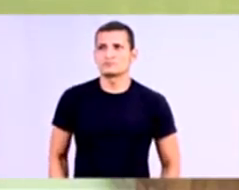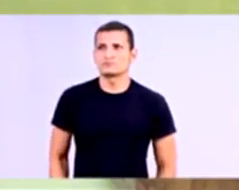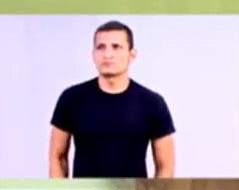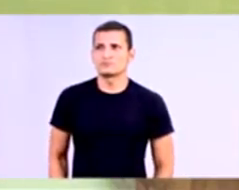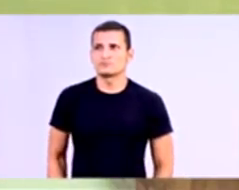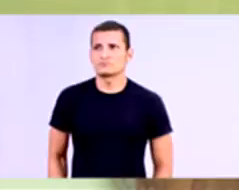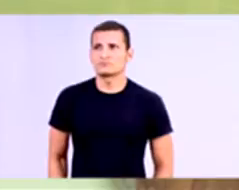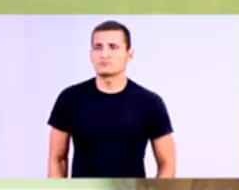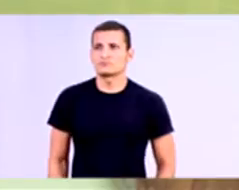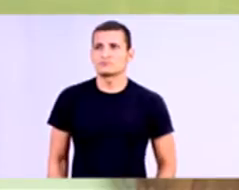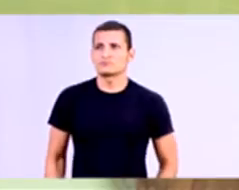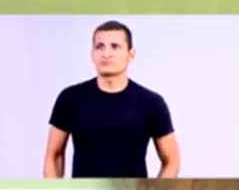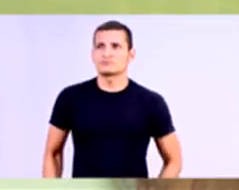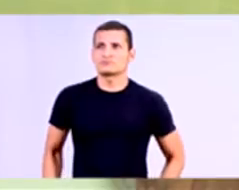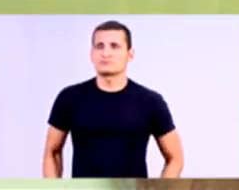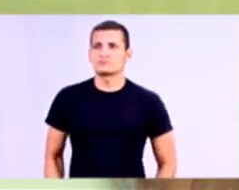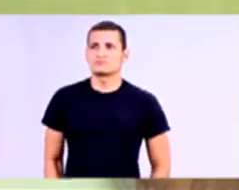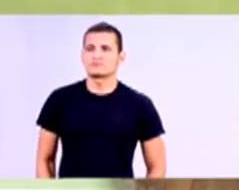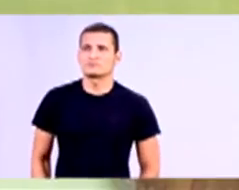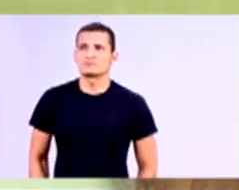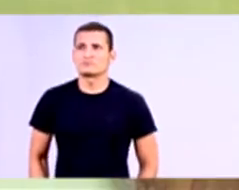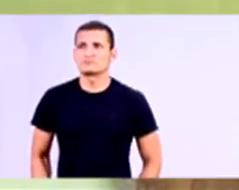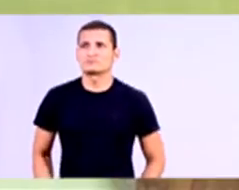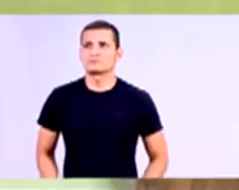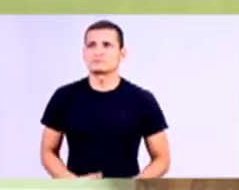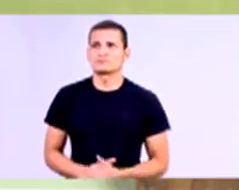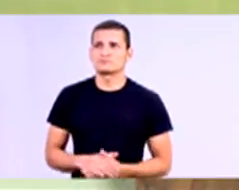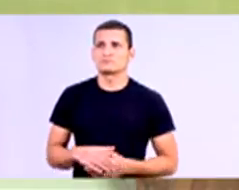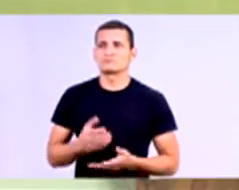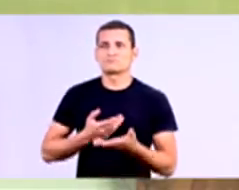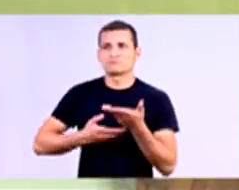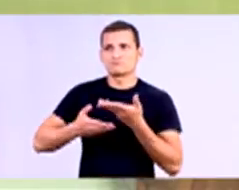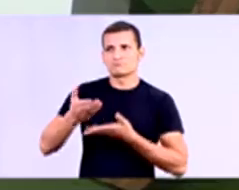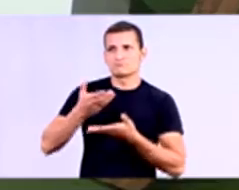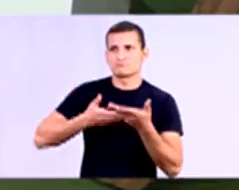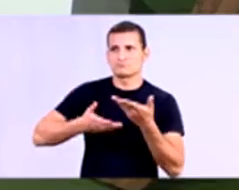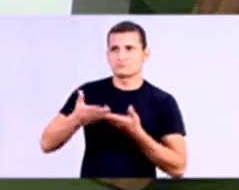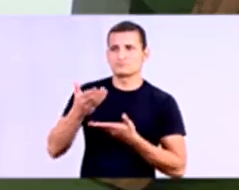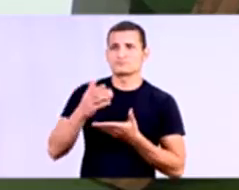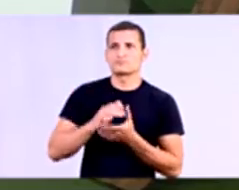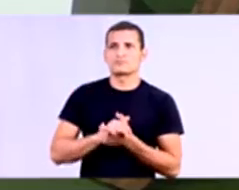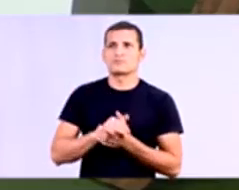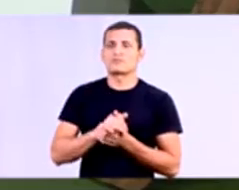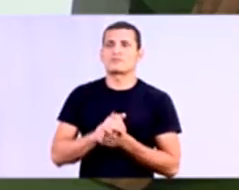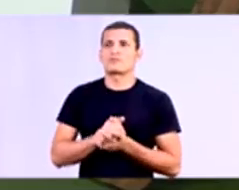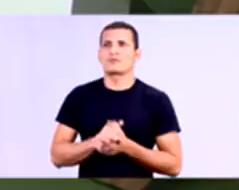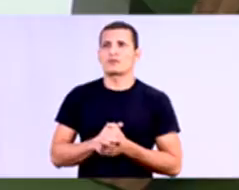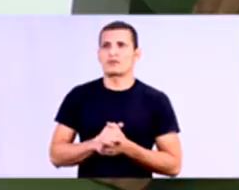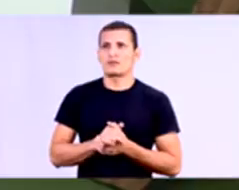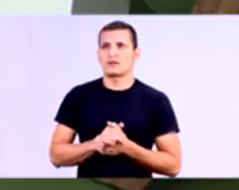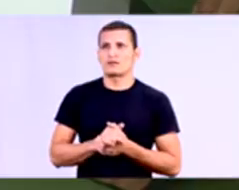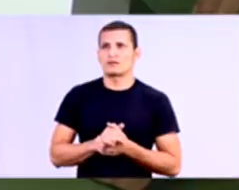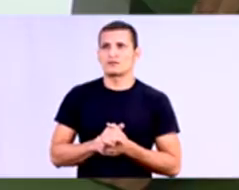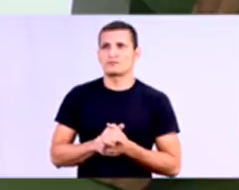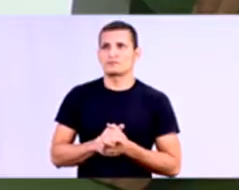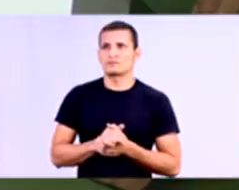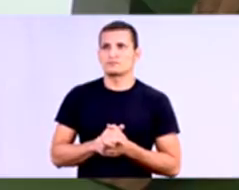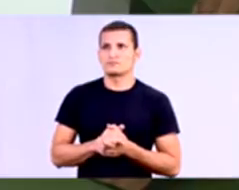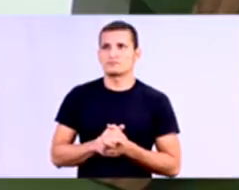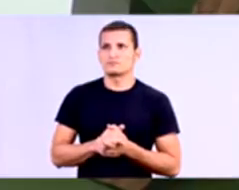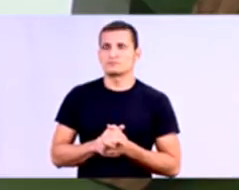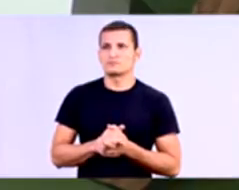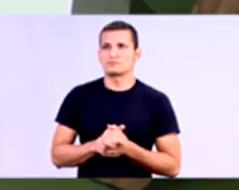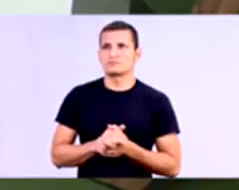legal, ainda, né, relacionando... principalmente porque fica um pouco mais interativo, né? Não claro. Fica mais só secando a garganta aqui. O pessoal vai